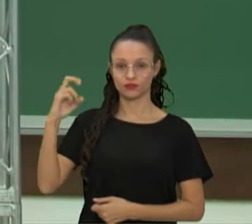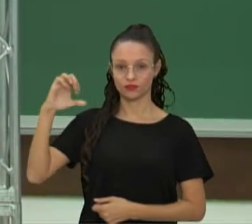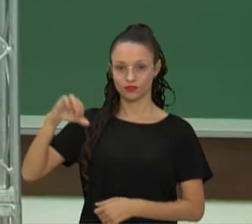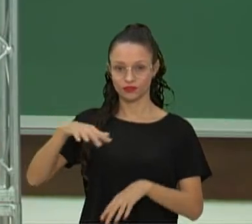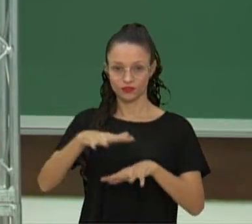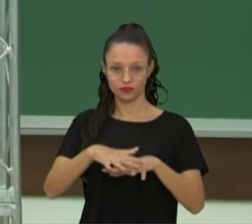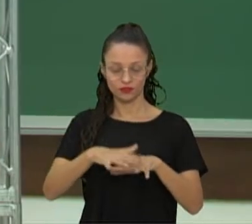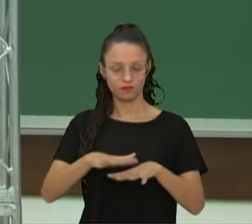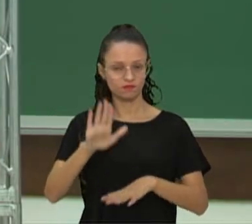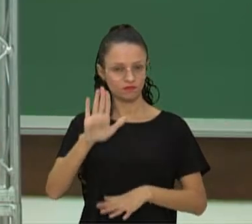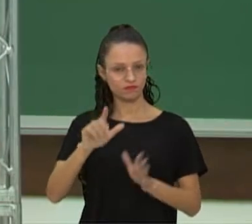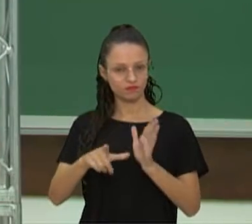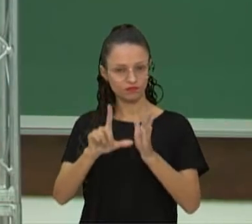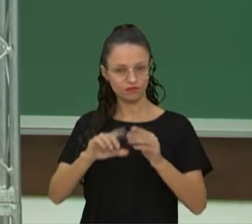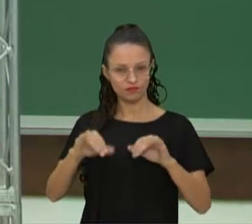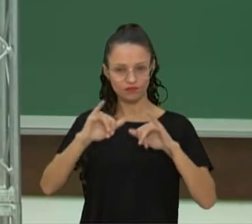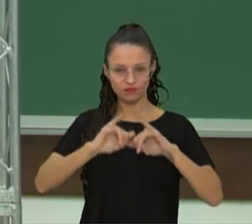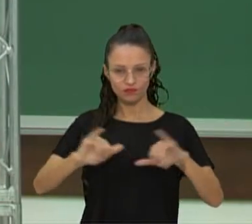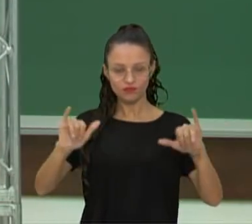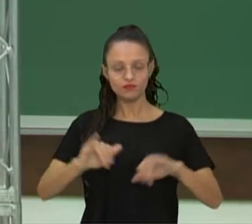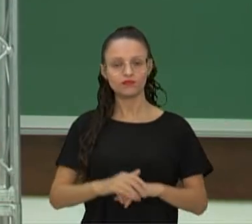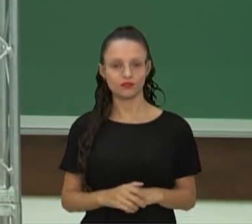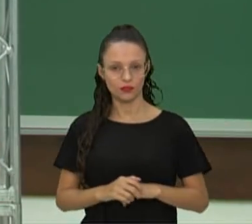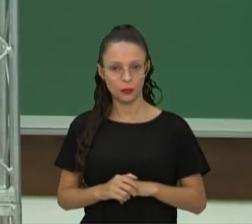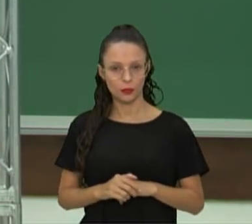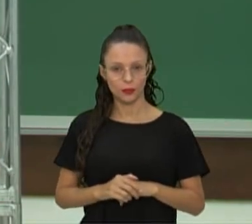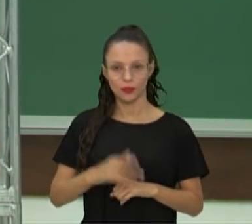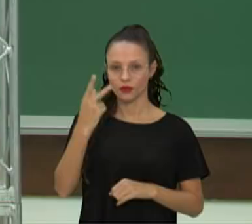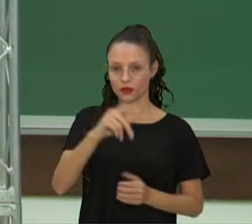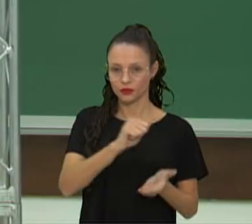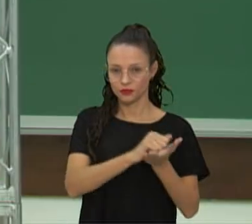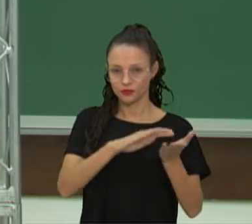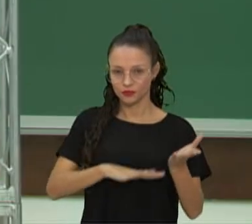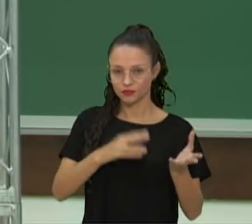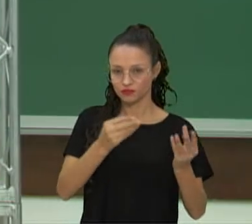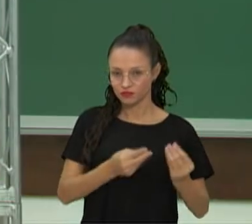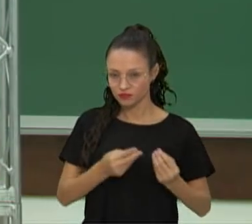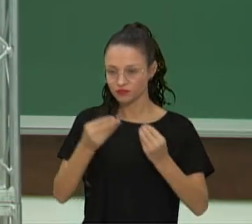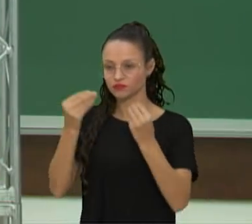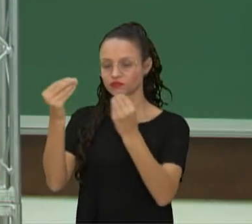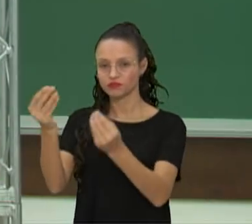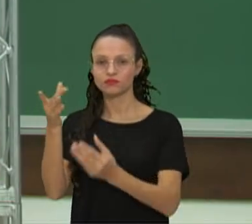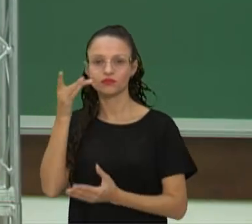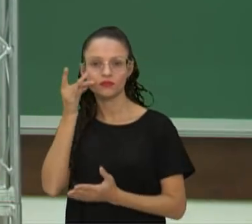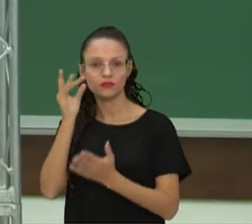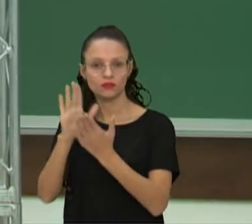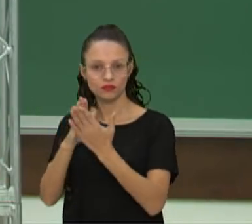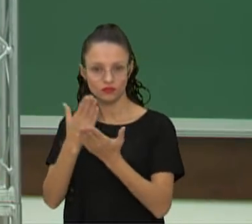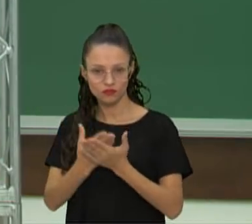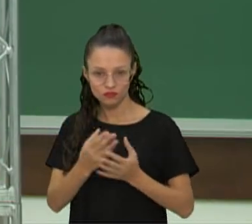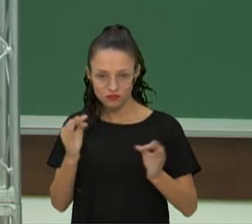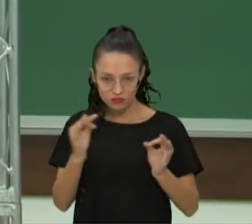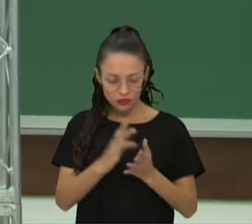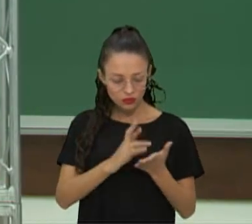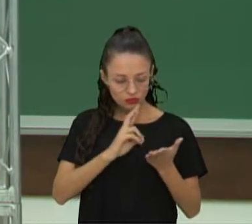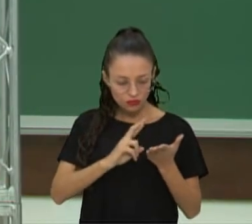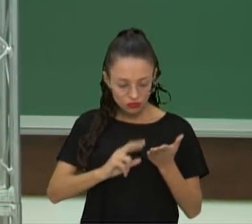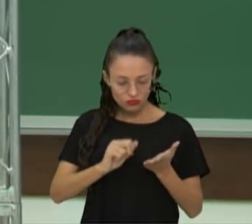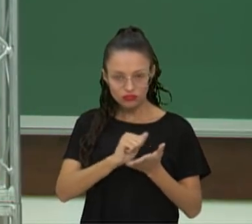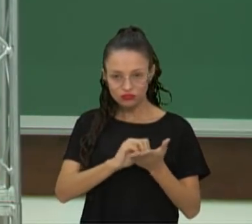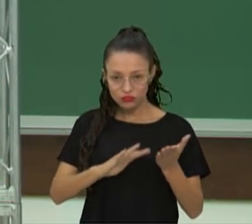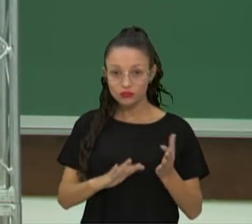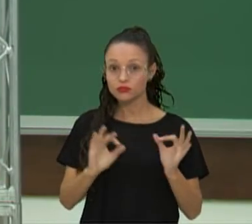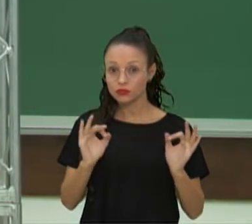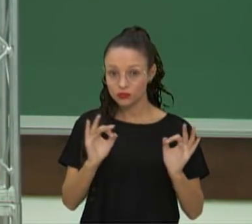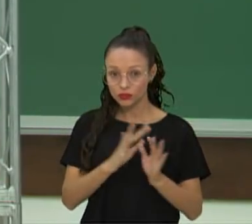uns recadinhos. Primeiro, não esqueça de levar suas atividades na escola para a conferência, né? Depois que você terminar de fazer os seus exercícios no